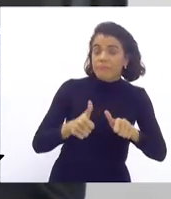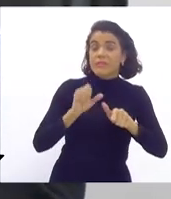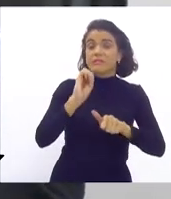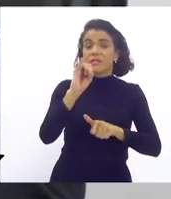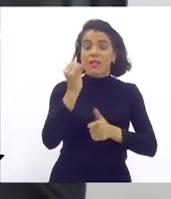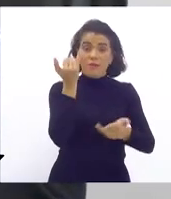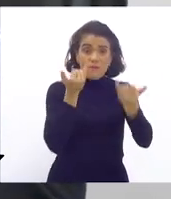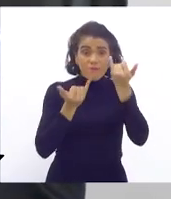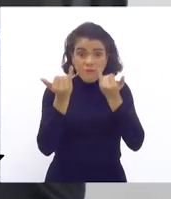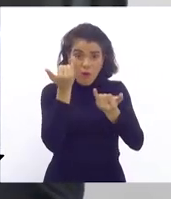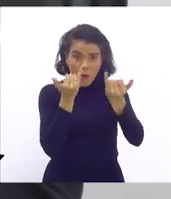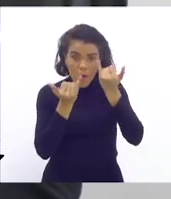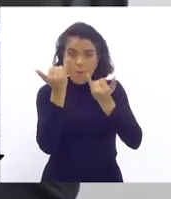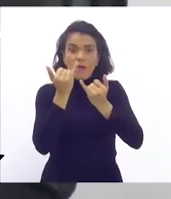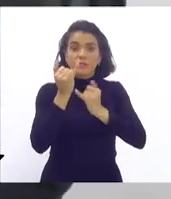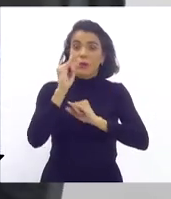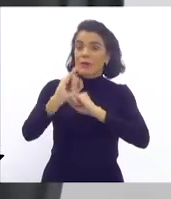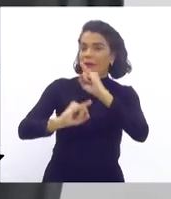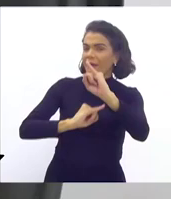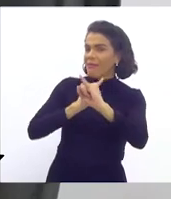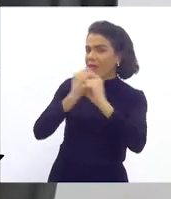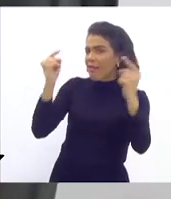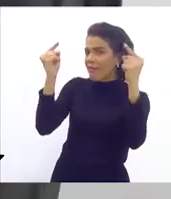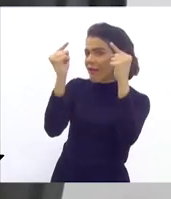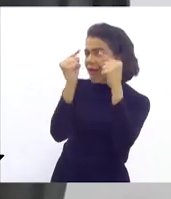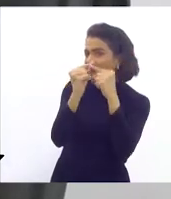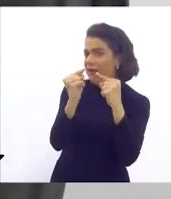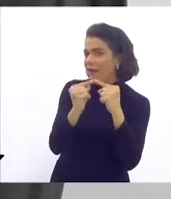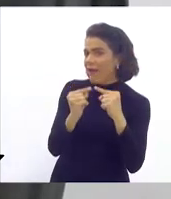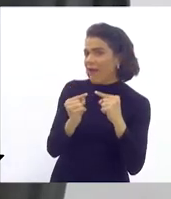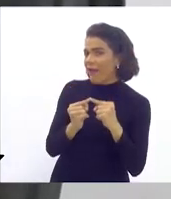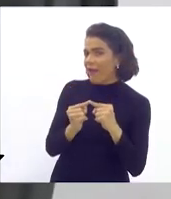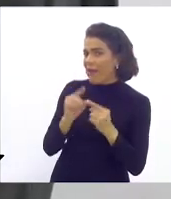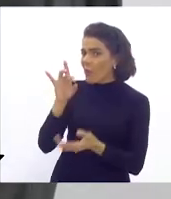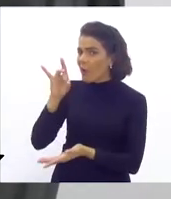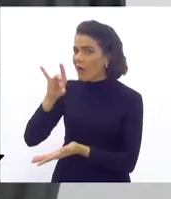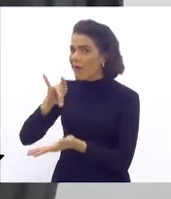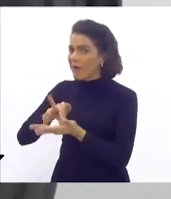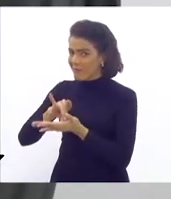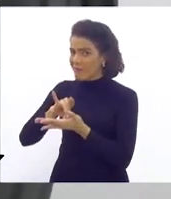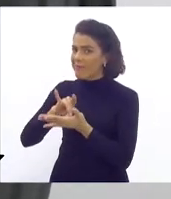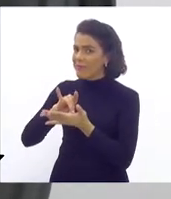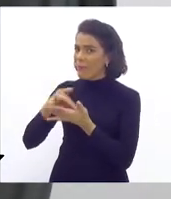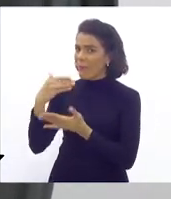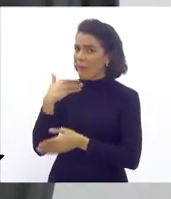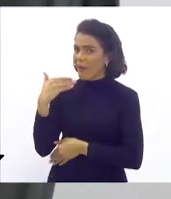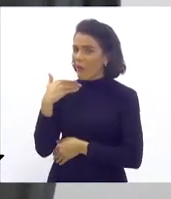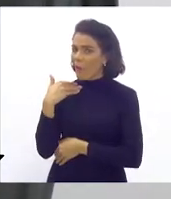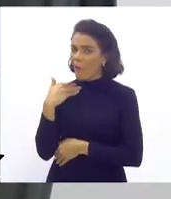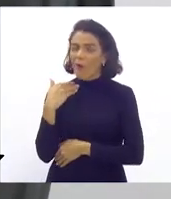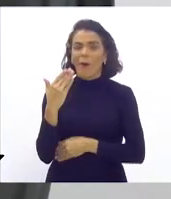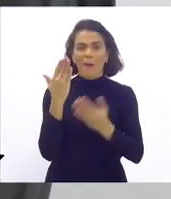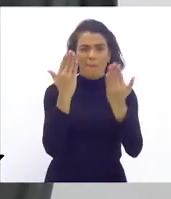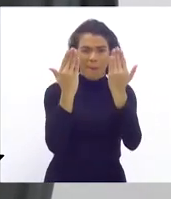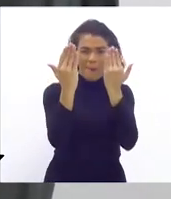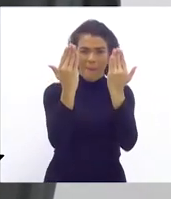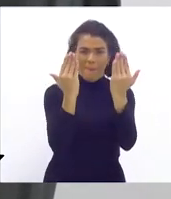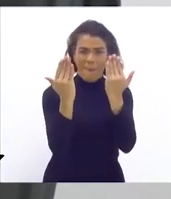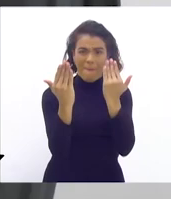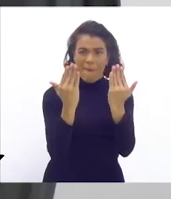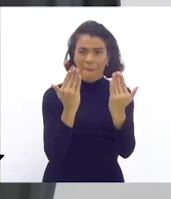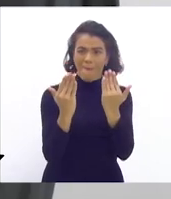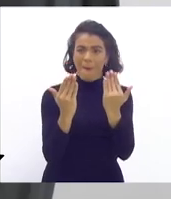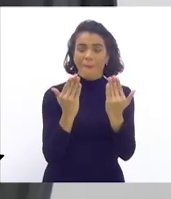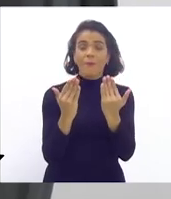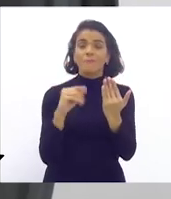estão na internet elas são condizentes com a realidade escriturada e sobretudo para que a gente possa acompanhar